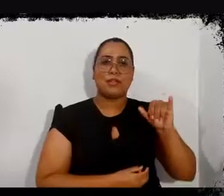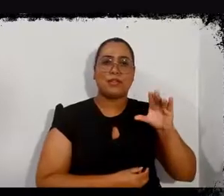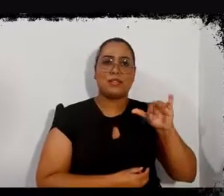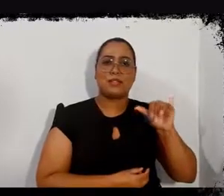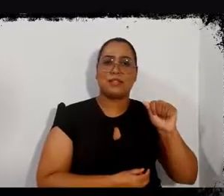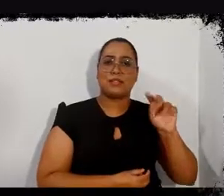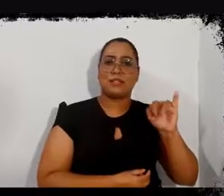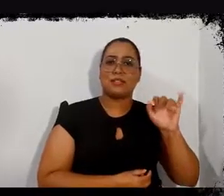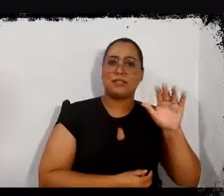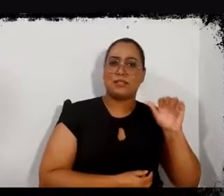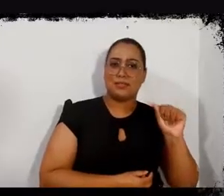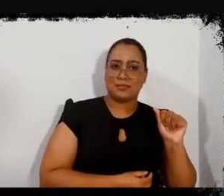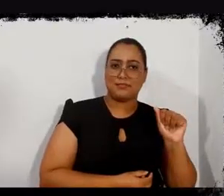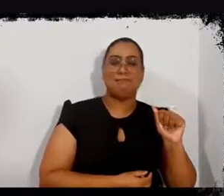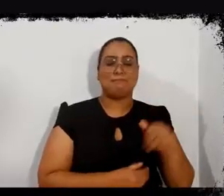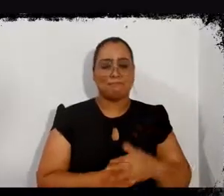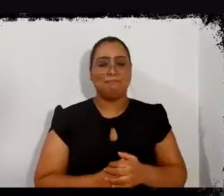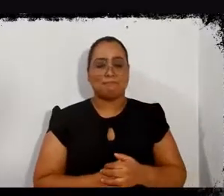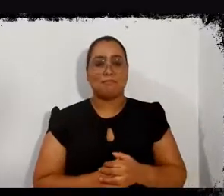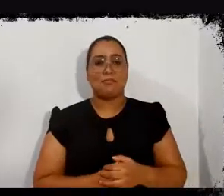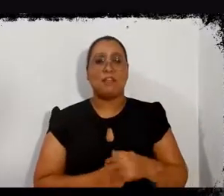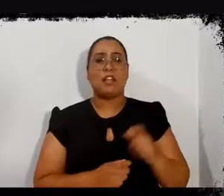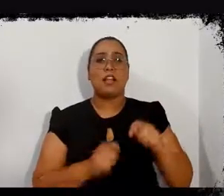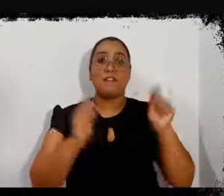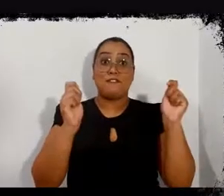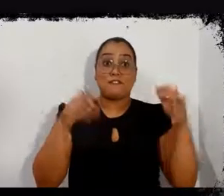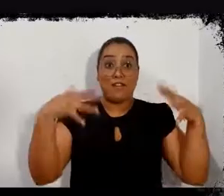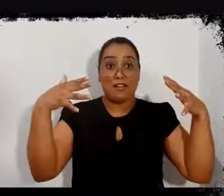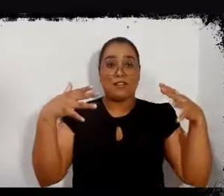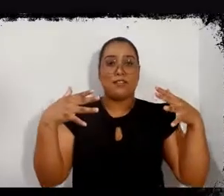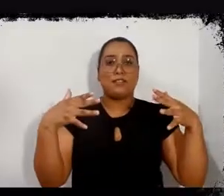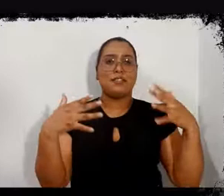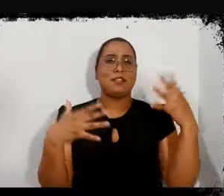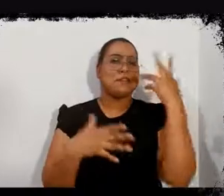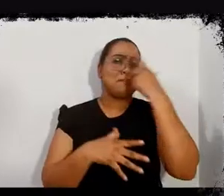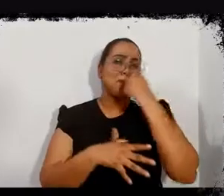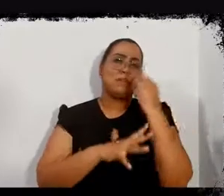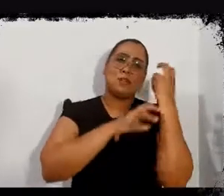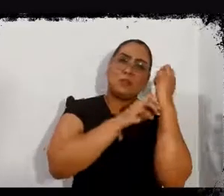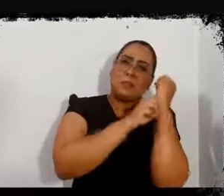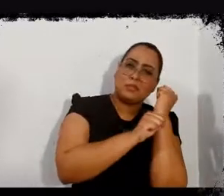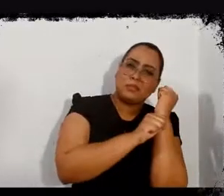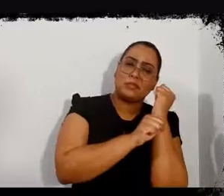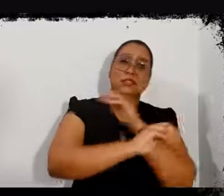estações e os contos de origem iniciática.